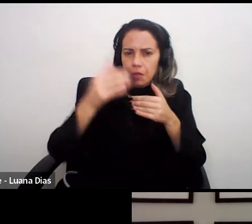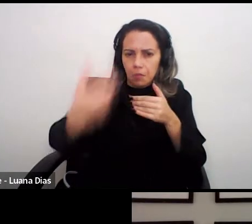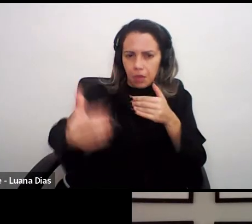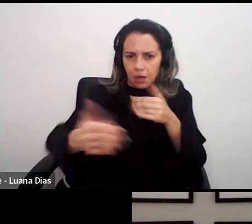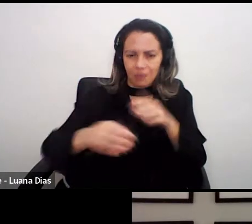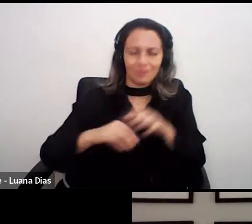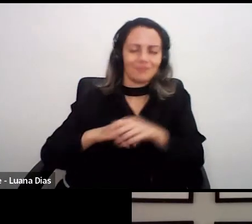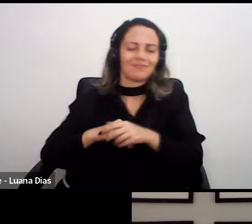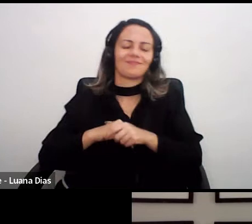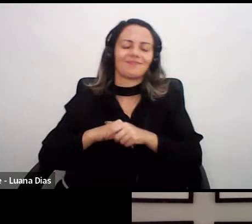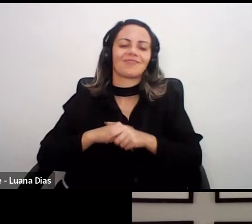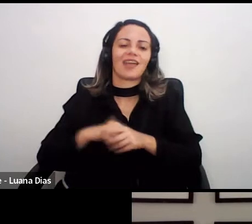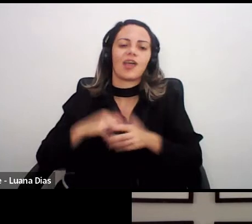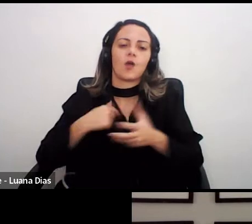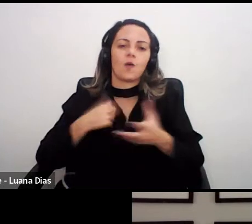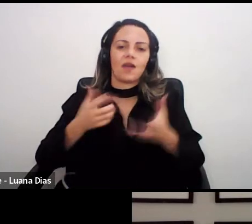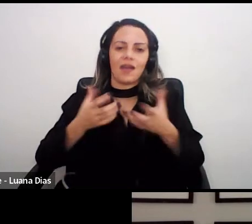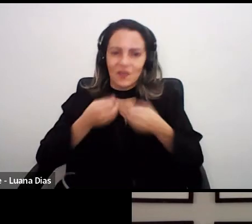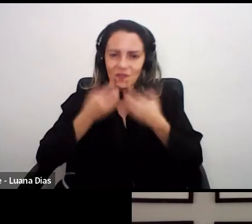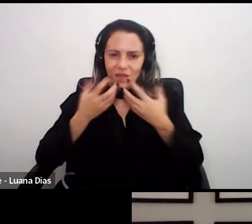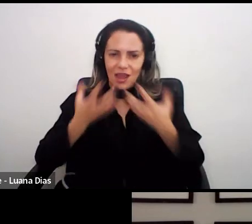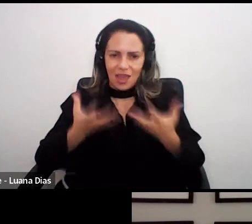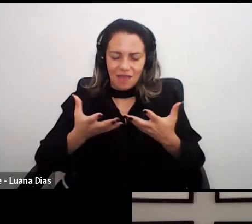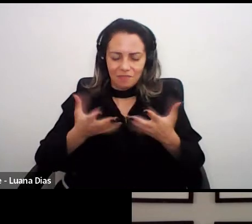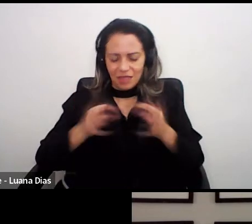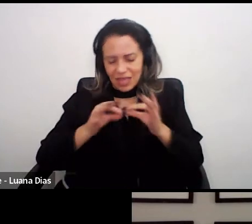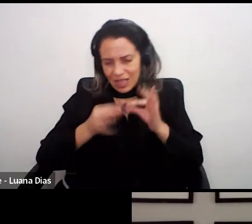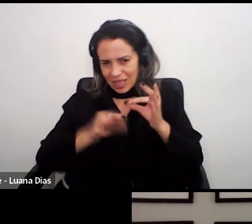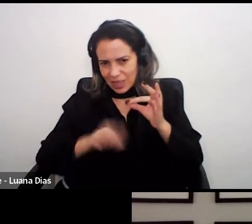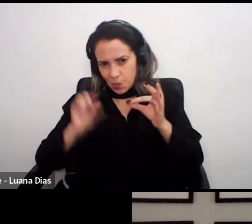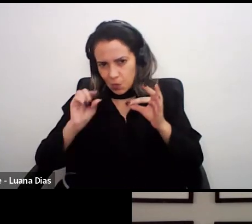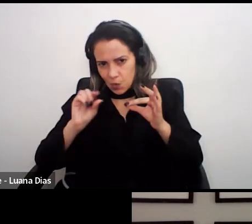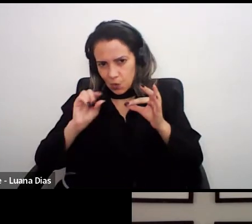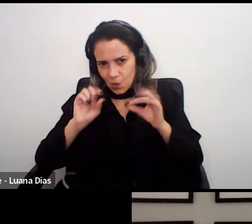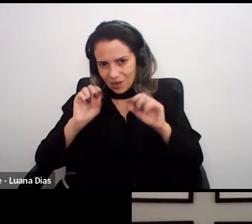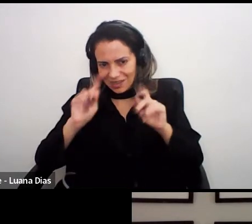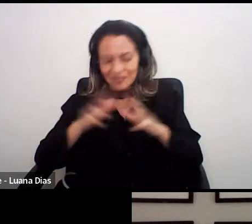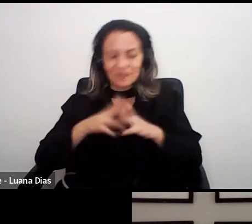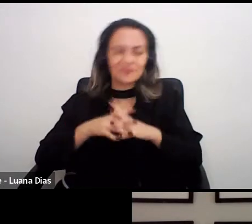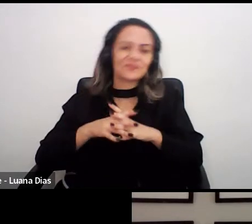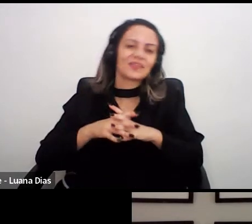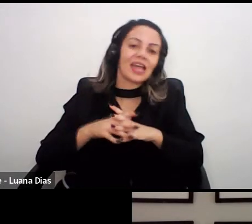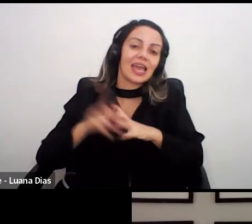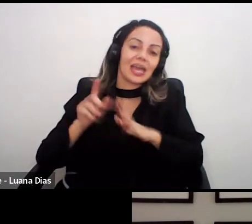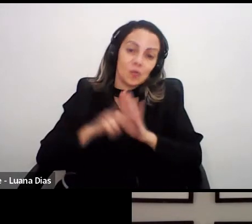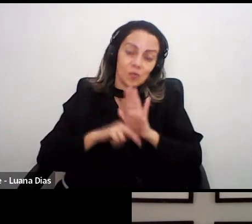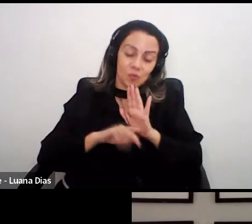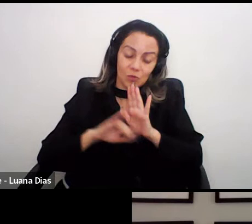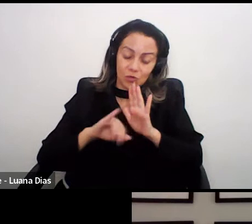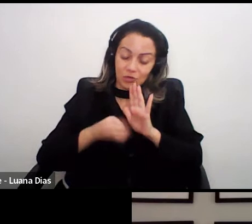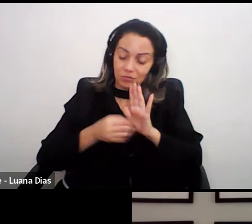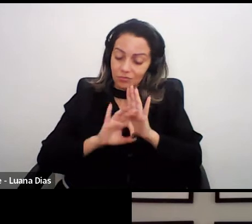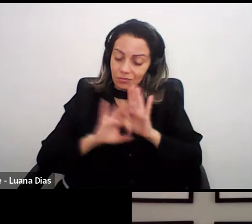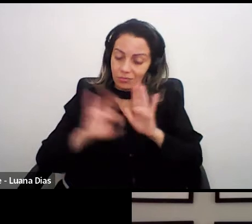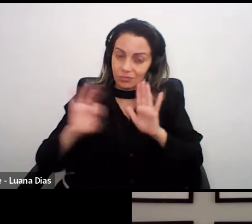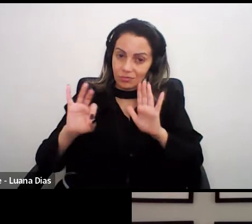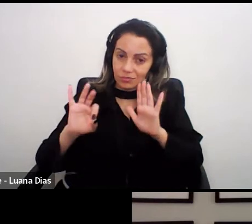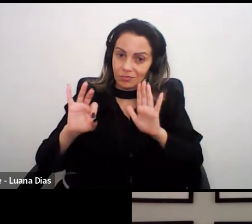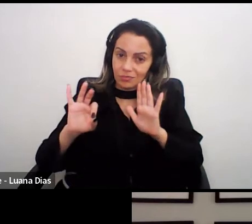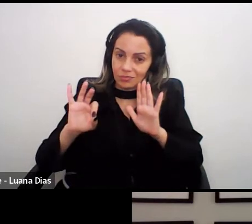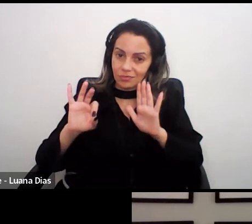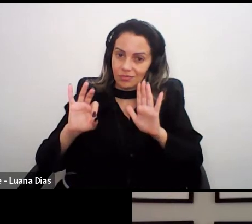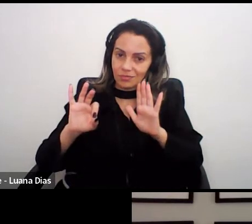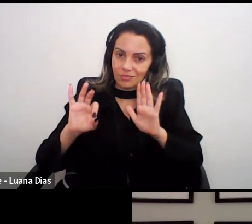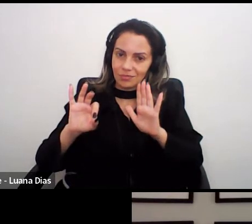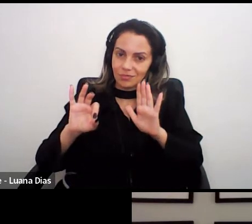vocês aqui, Gáulia, se você me permite aqui ser um pouquinho mais extenso, esse projeto ele veio muito a calhar, muito,